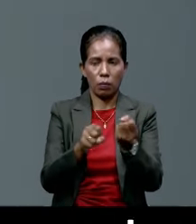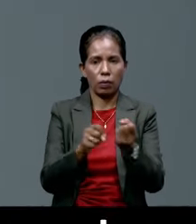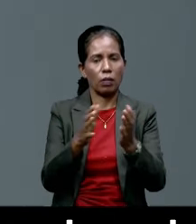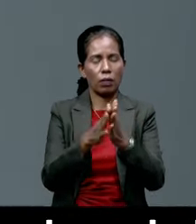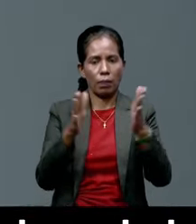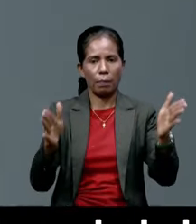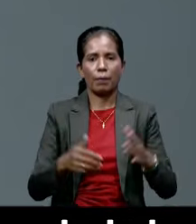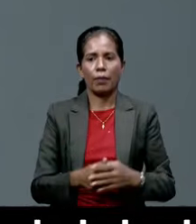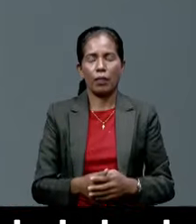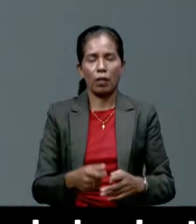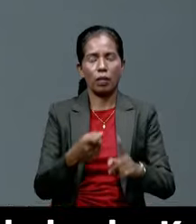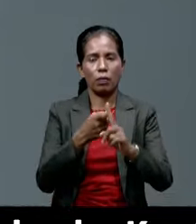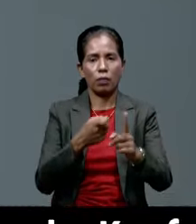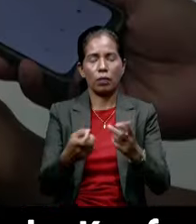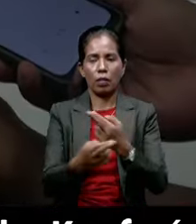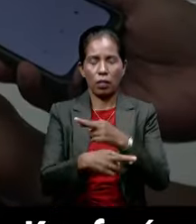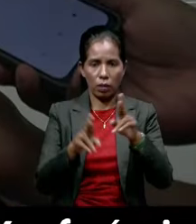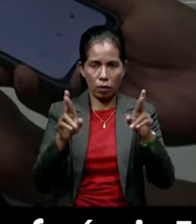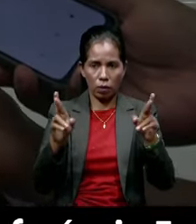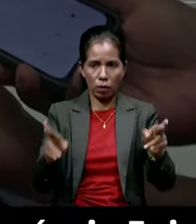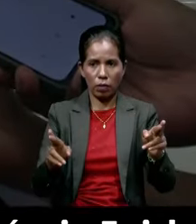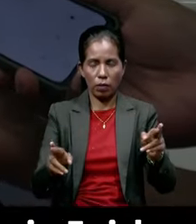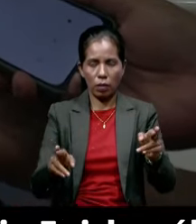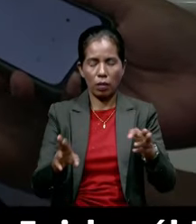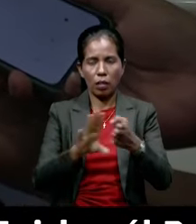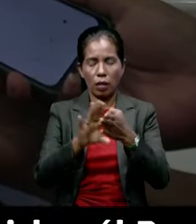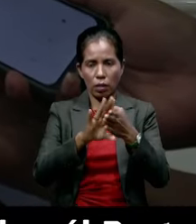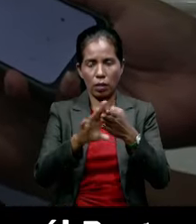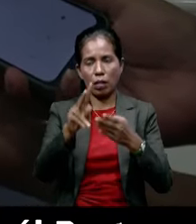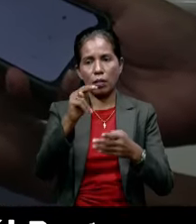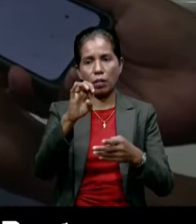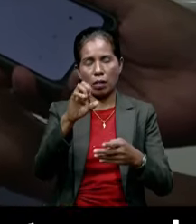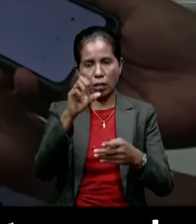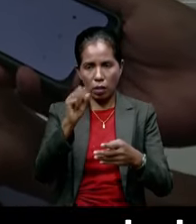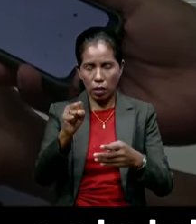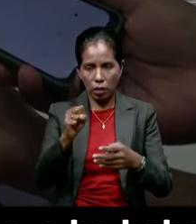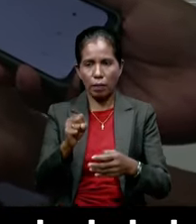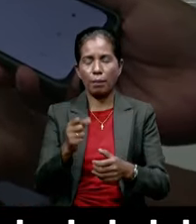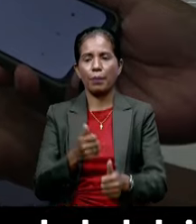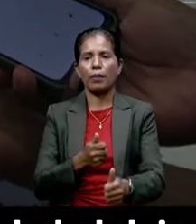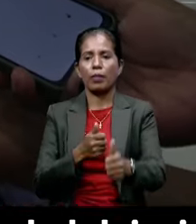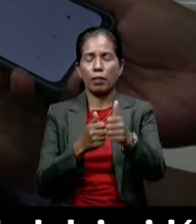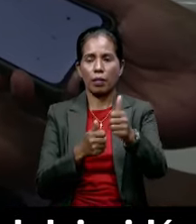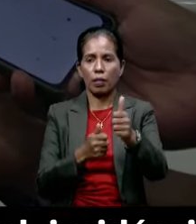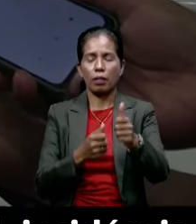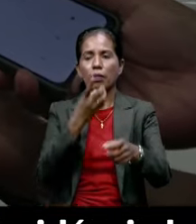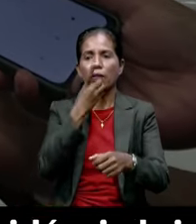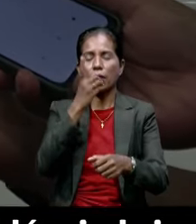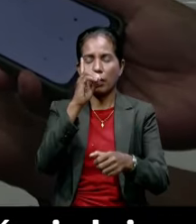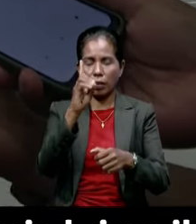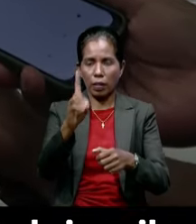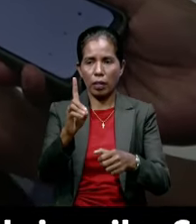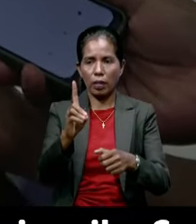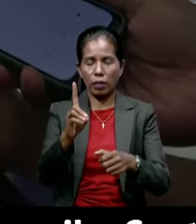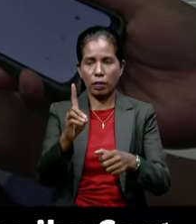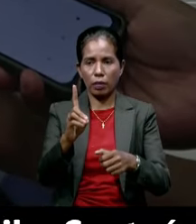Liu husi resultado produção de cartão NIS baseia ba declaração